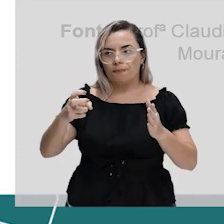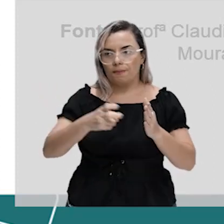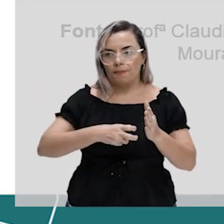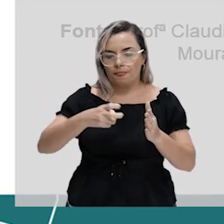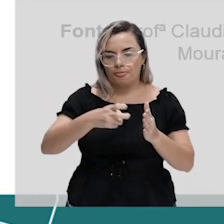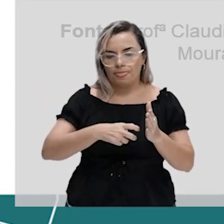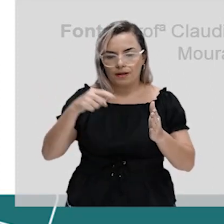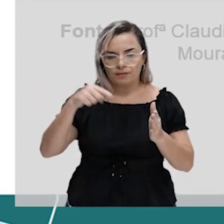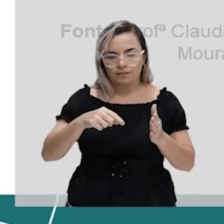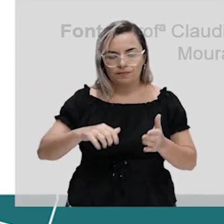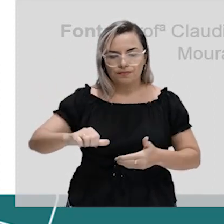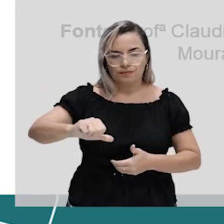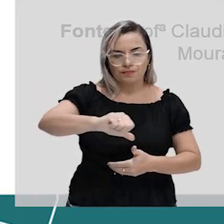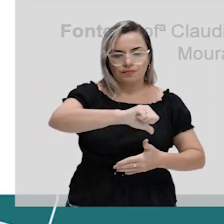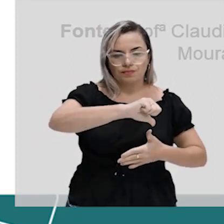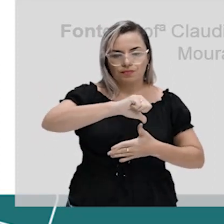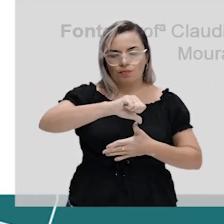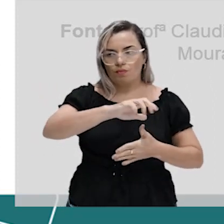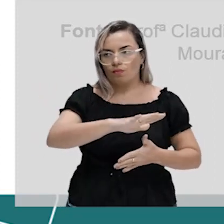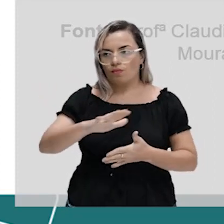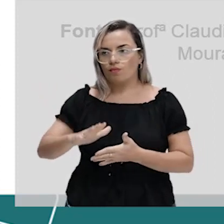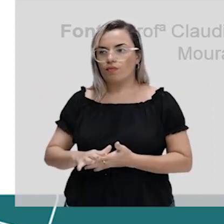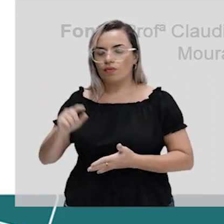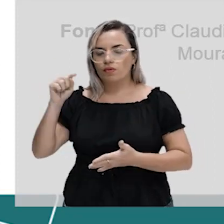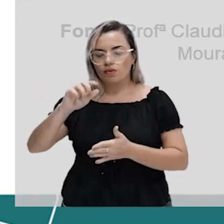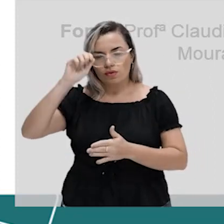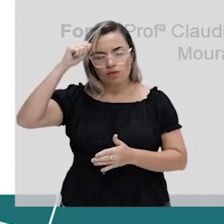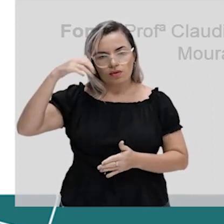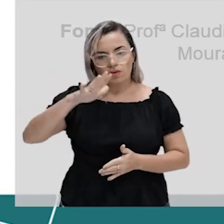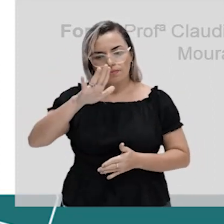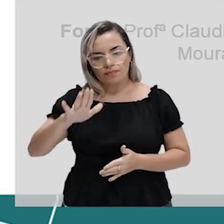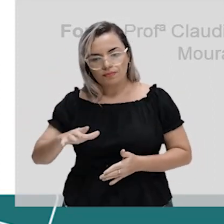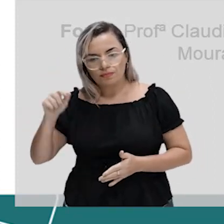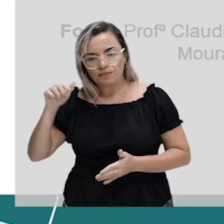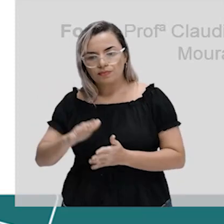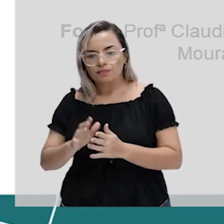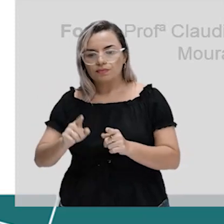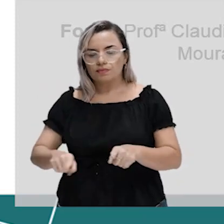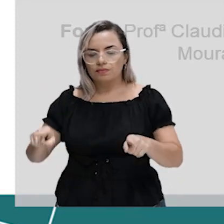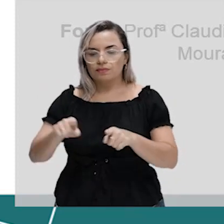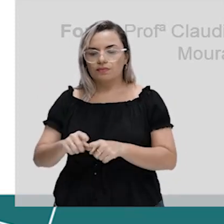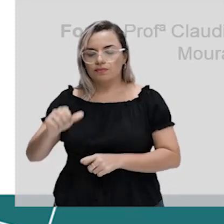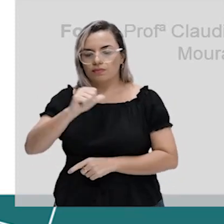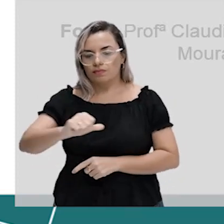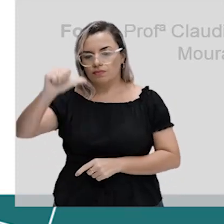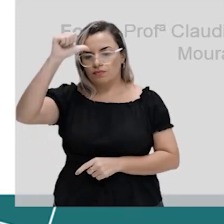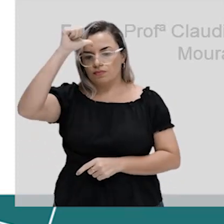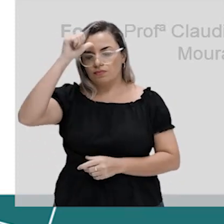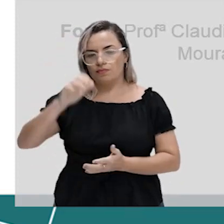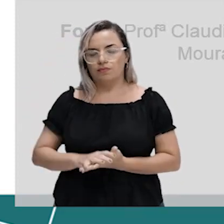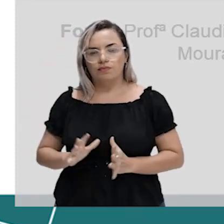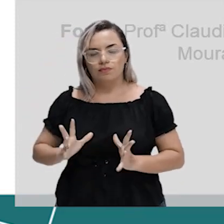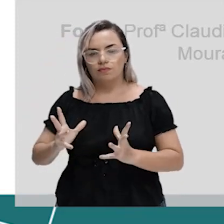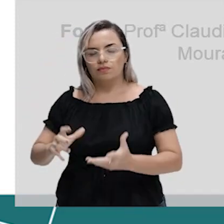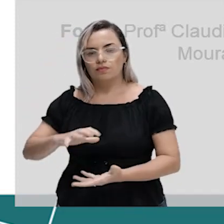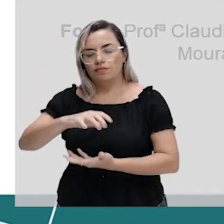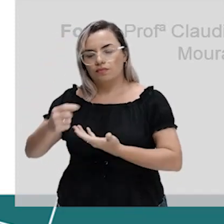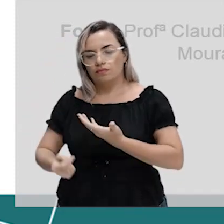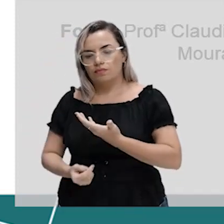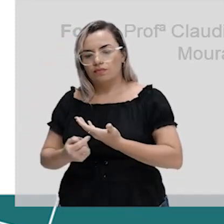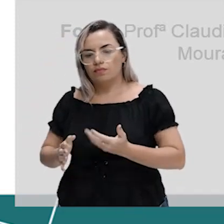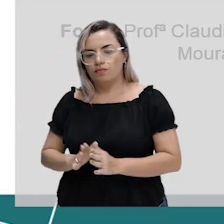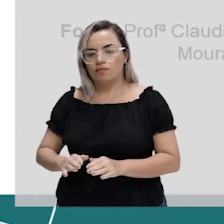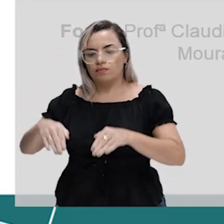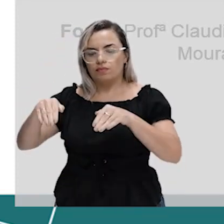região aqui da América do Sul, nessa região da África, da Índia, em toda a Antártida, tá? E na